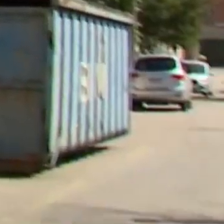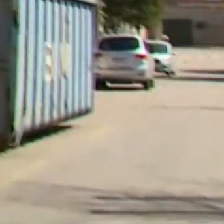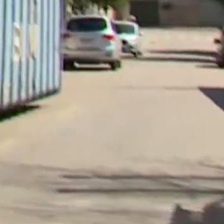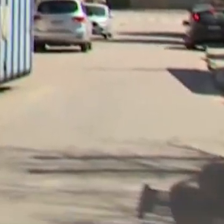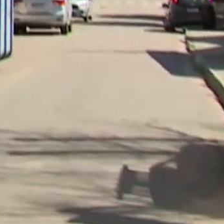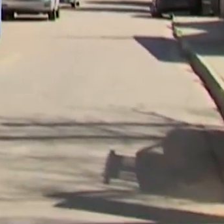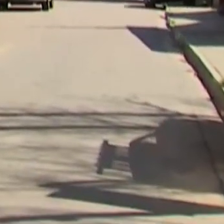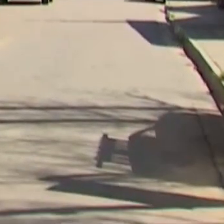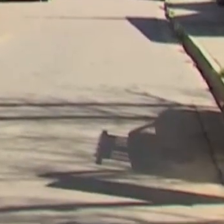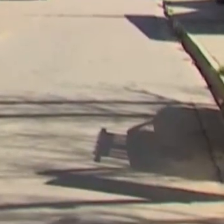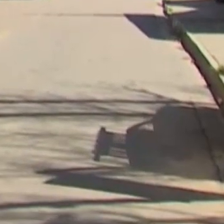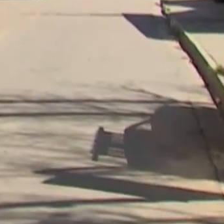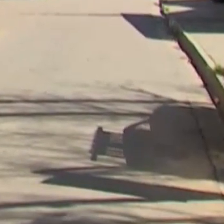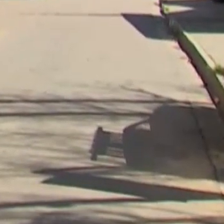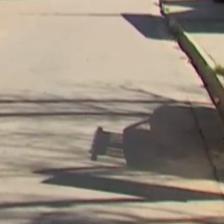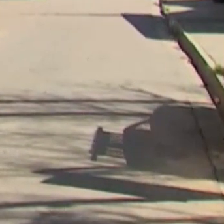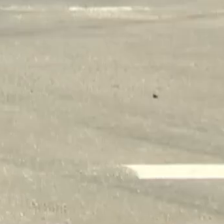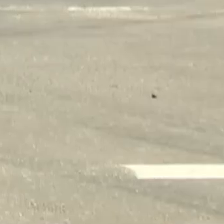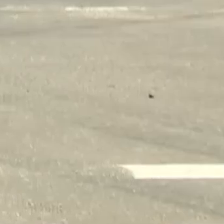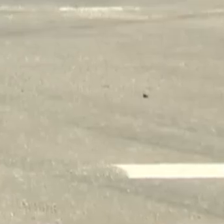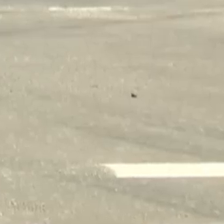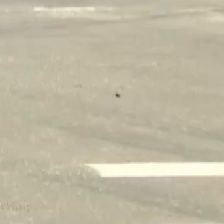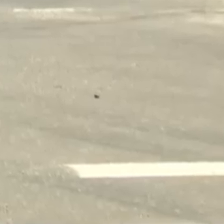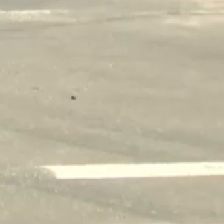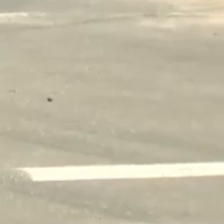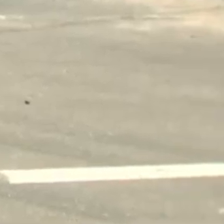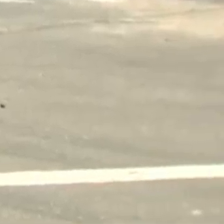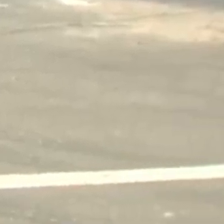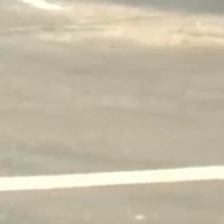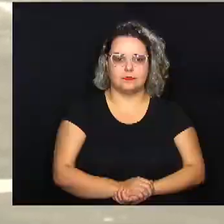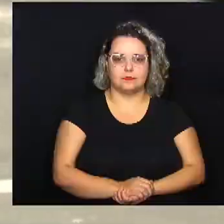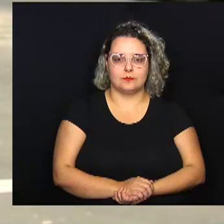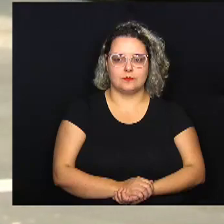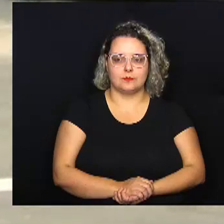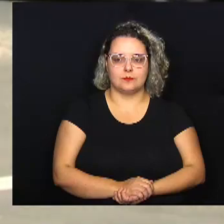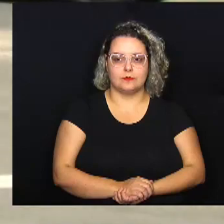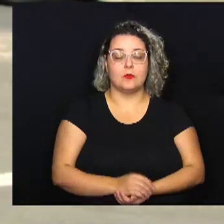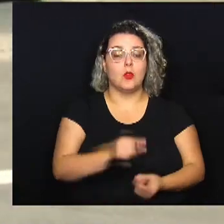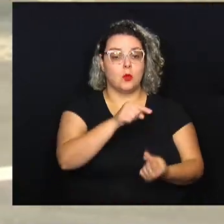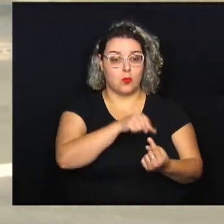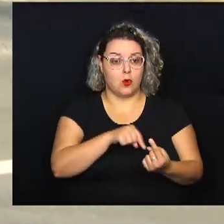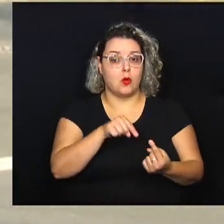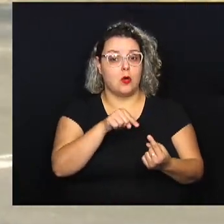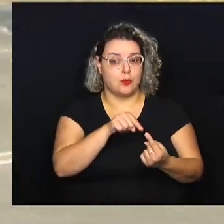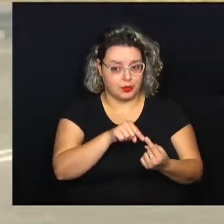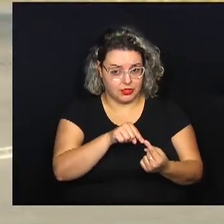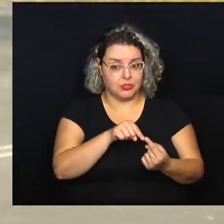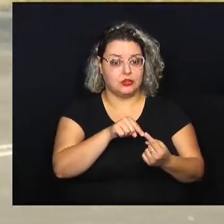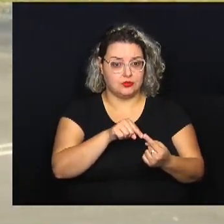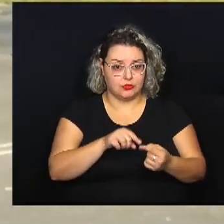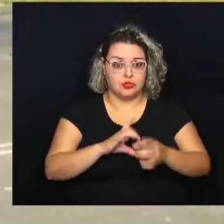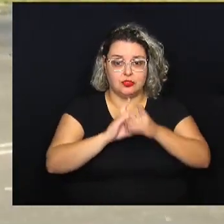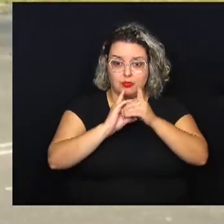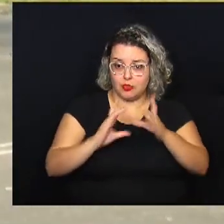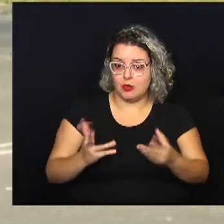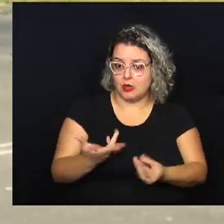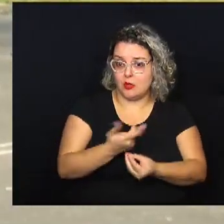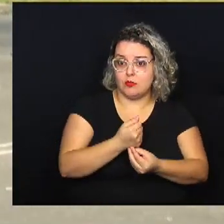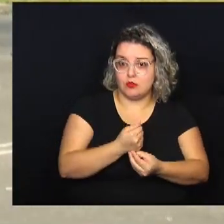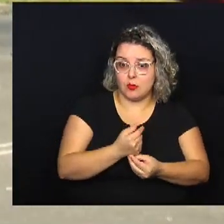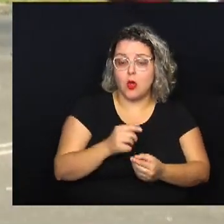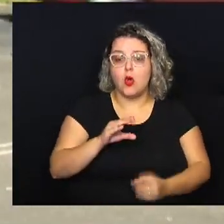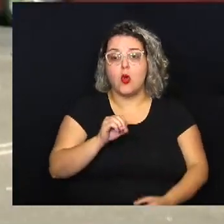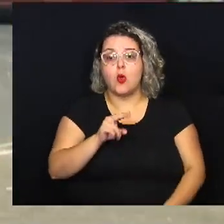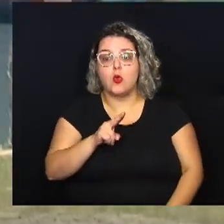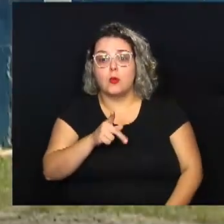Com o objetivo de democratizar a arte, o projeto Ocupação chega em Campinas para transformar